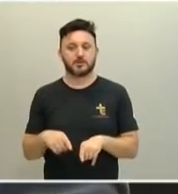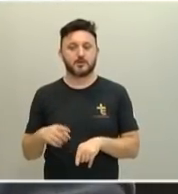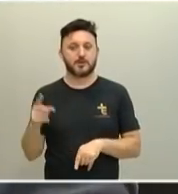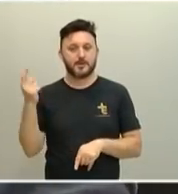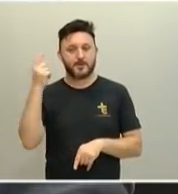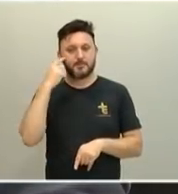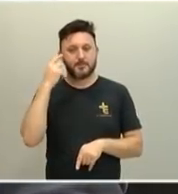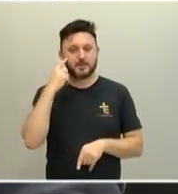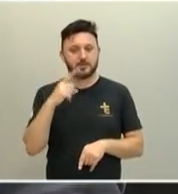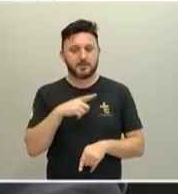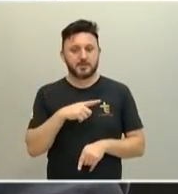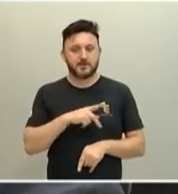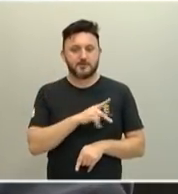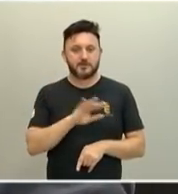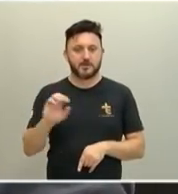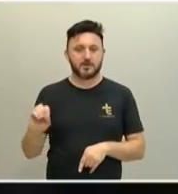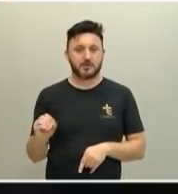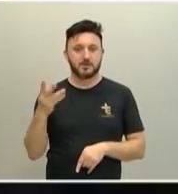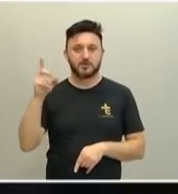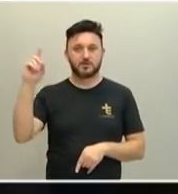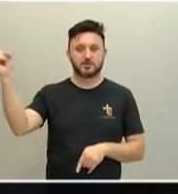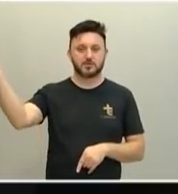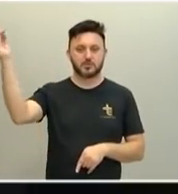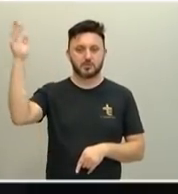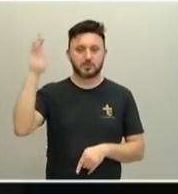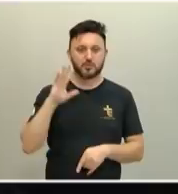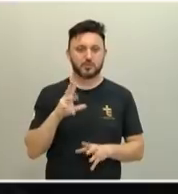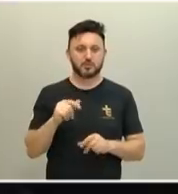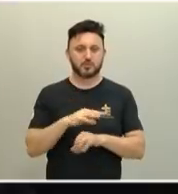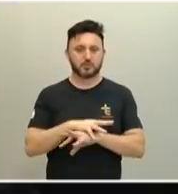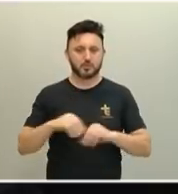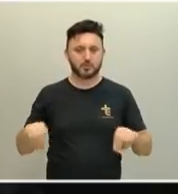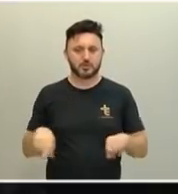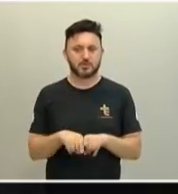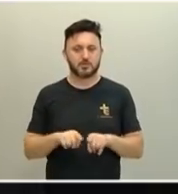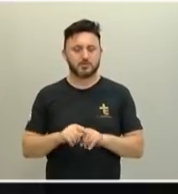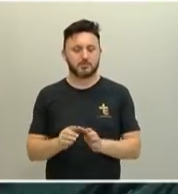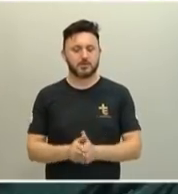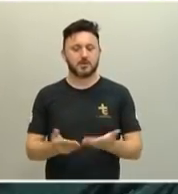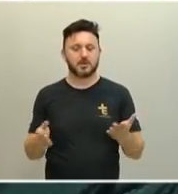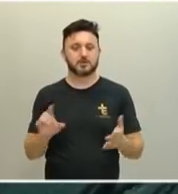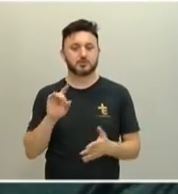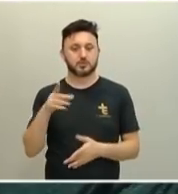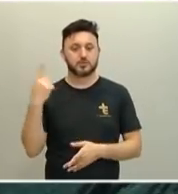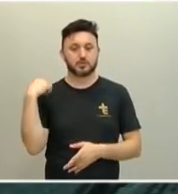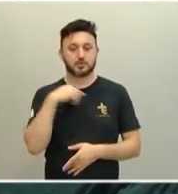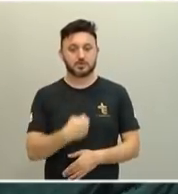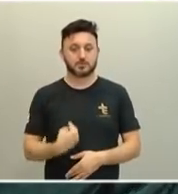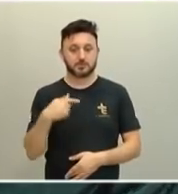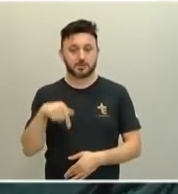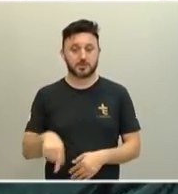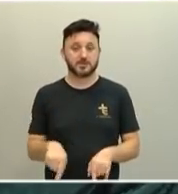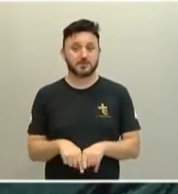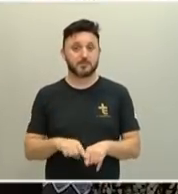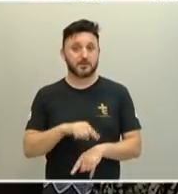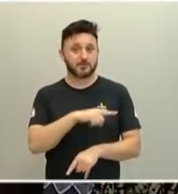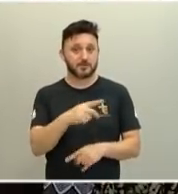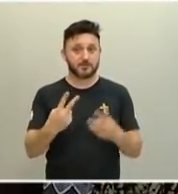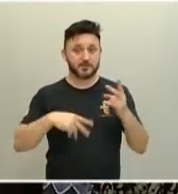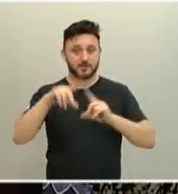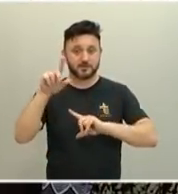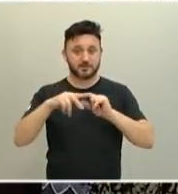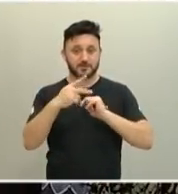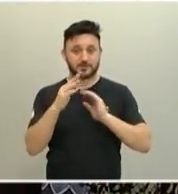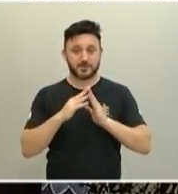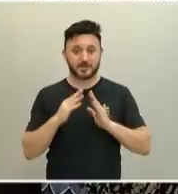sinais tremendos aqui. Vai acontecer tremendas curas, milagres. Não só aqui onde estamos, mas no santuário. Você em casa, nos acompanhando